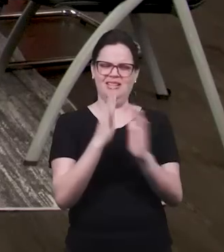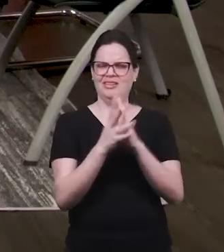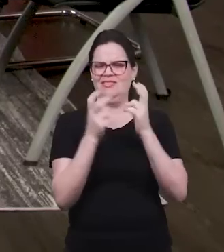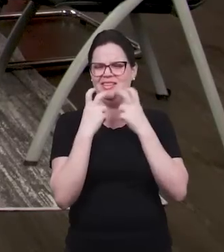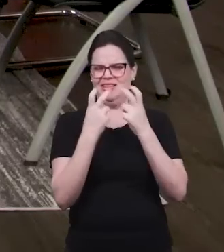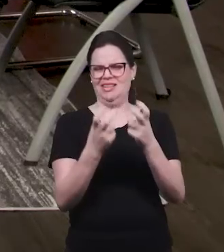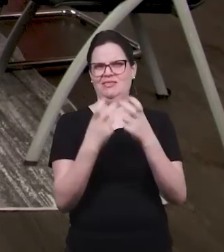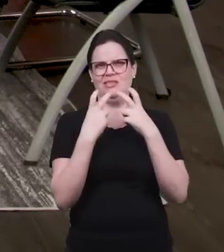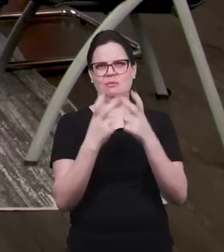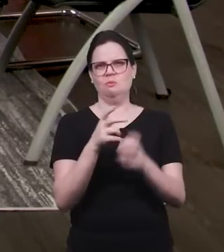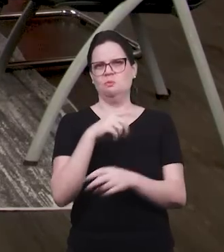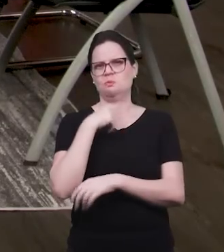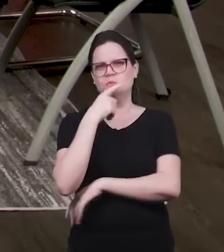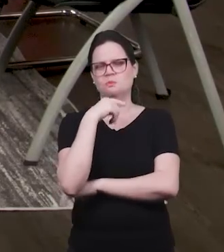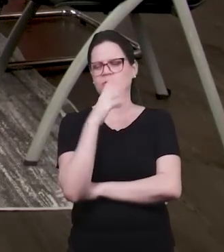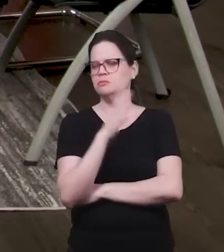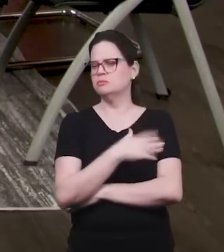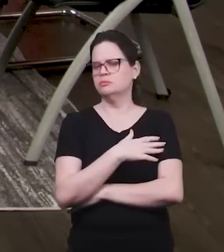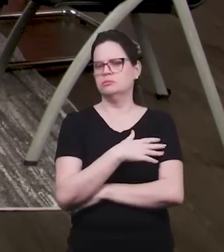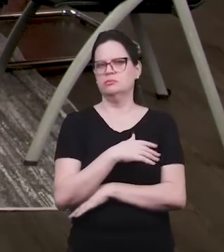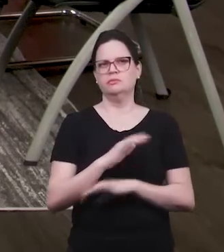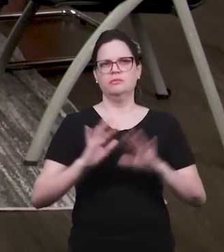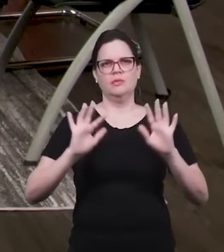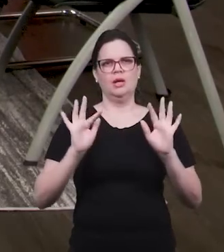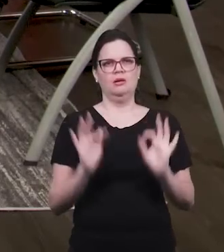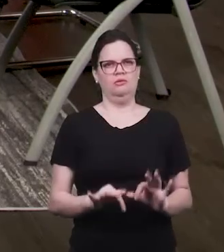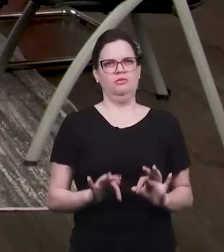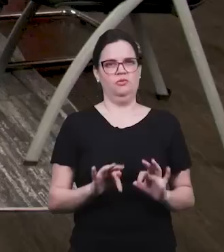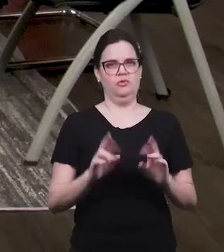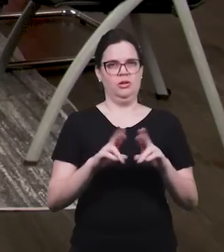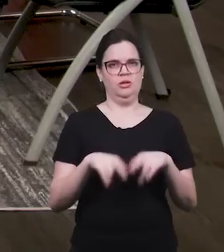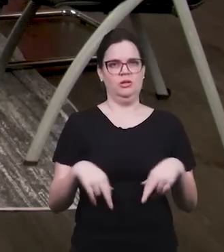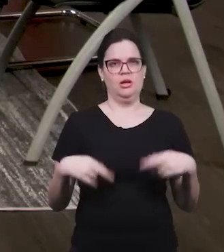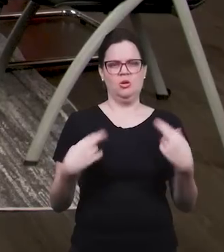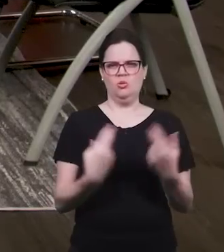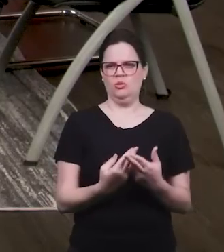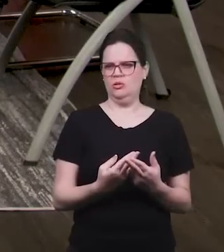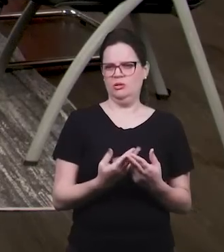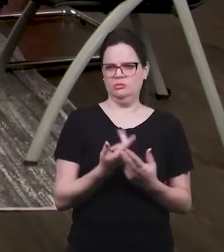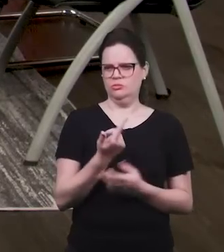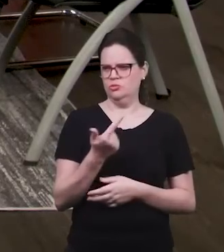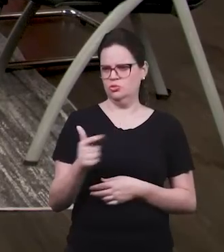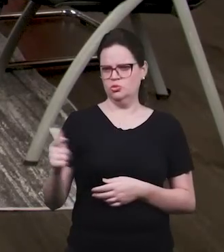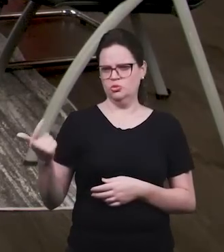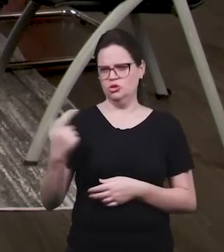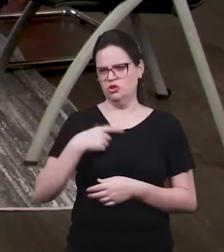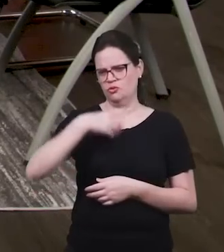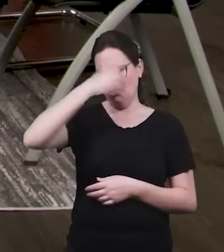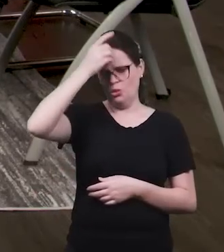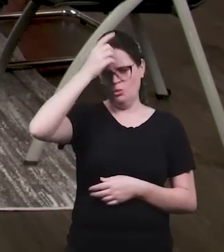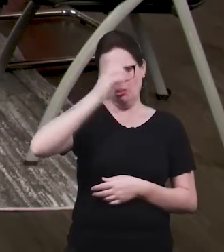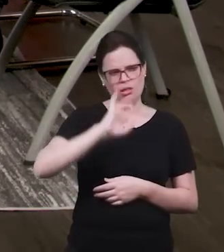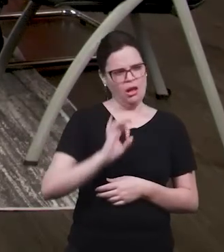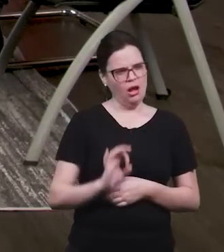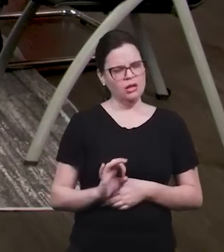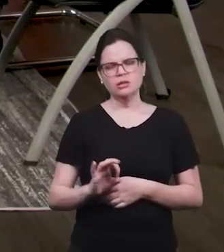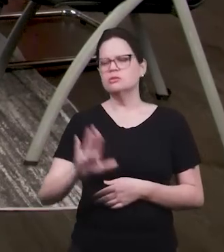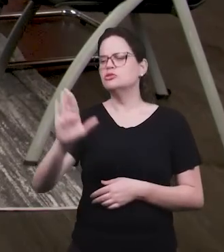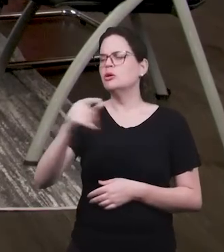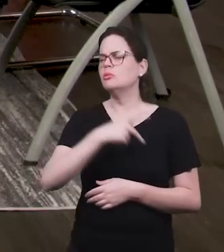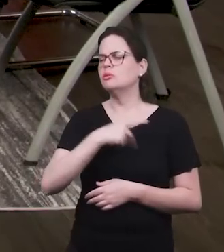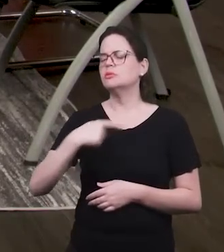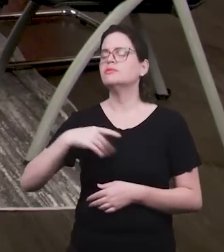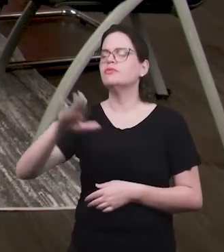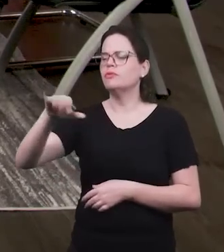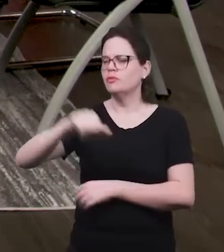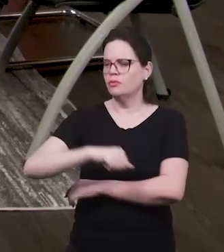gritava. Aí terminou a reunião, eu não fui batizado com o Espírito Santo, não tinha dado meia-noite ainda, eu chamei o pastor, vem cá, escuta uma